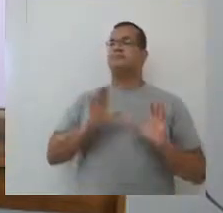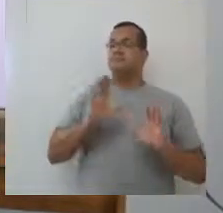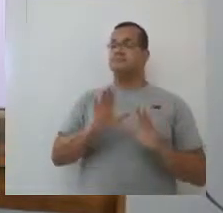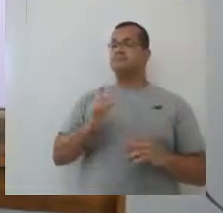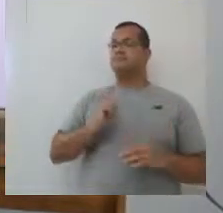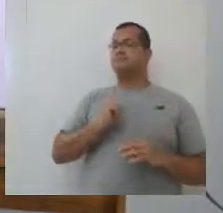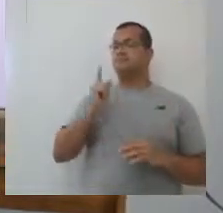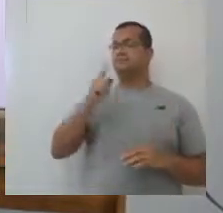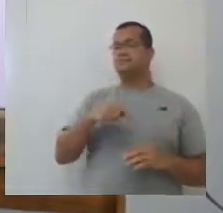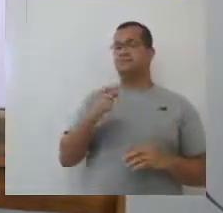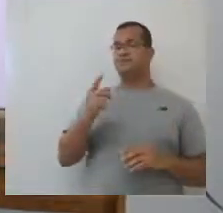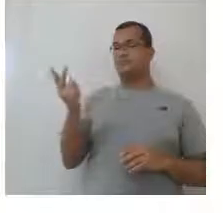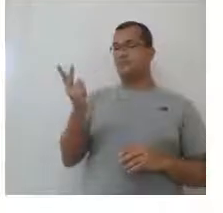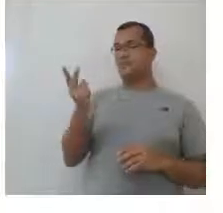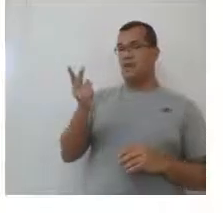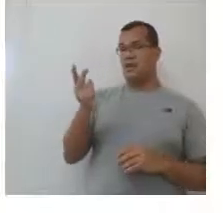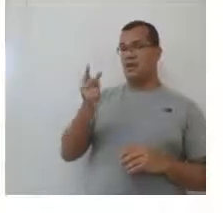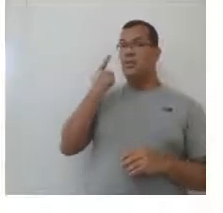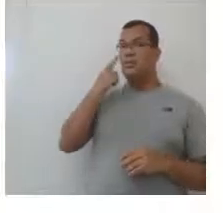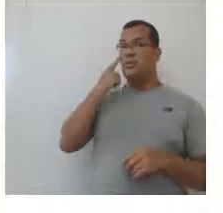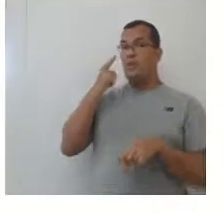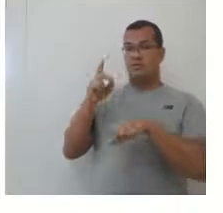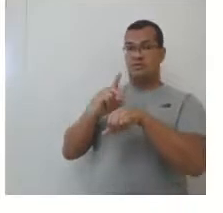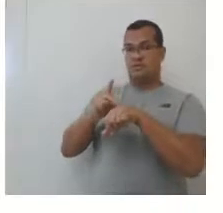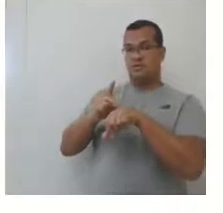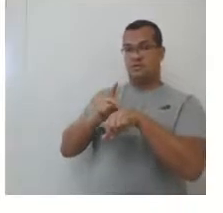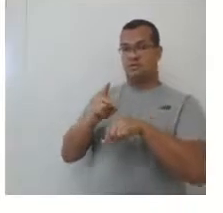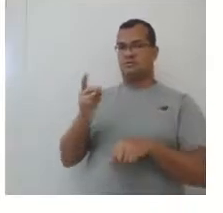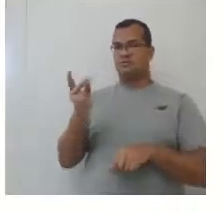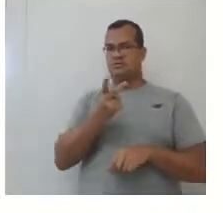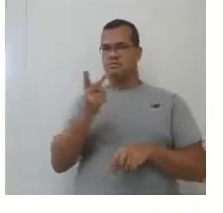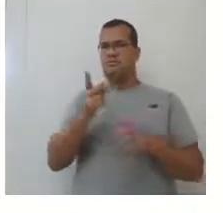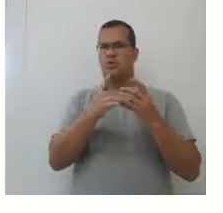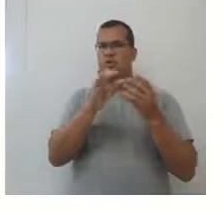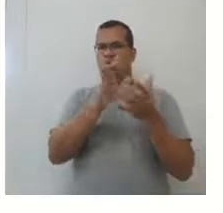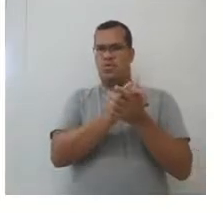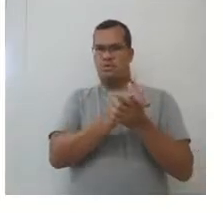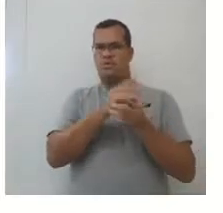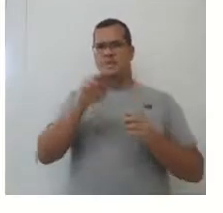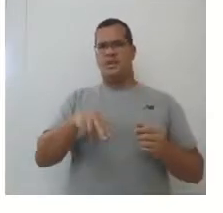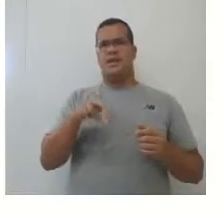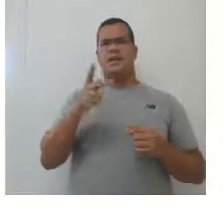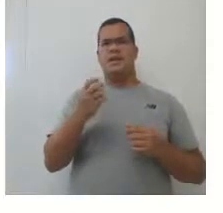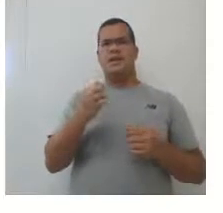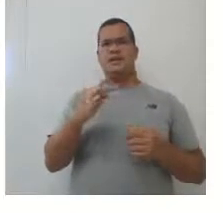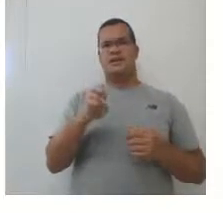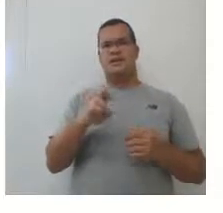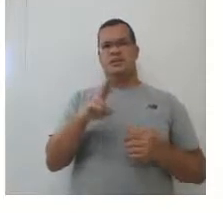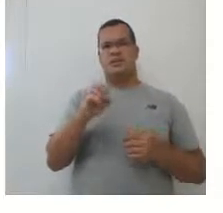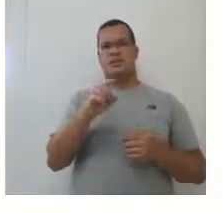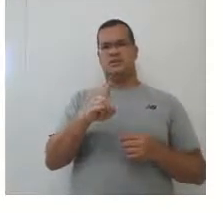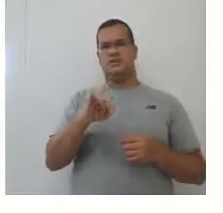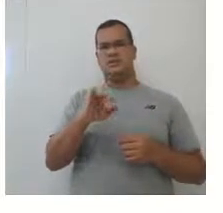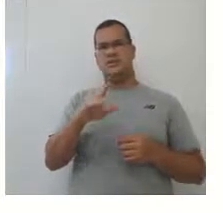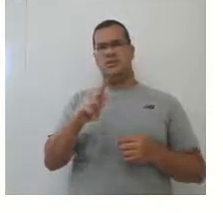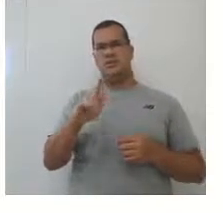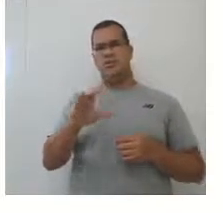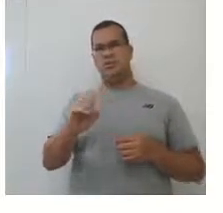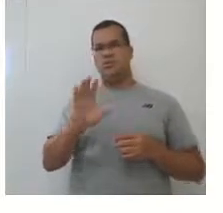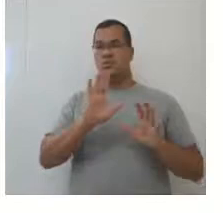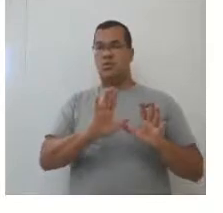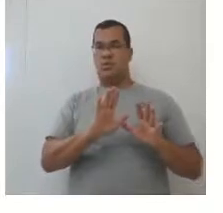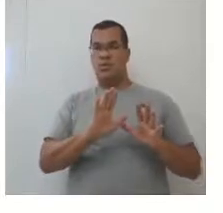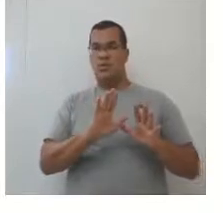Suponha um casal de olhos escuros e que seja heterozigoto para característica. Opa. Vamos com